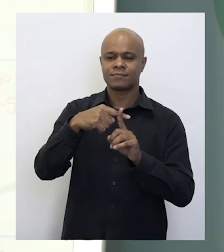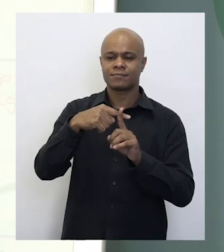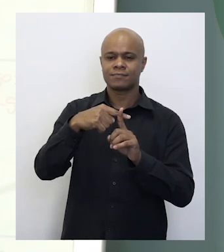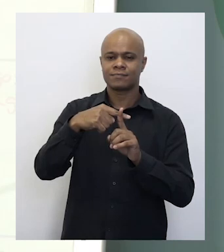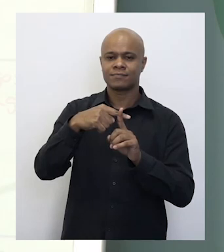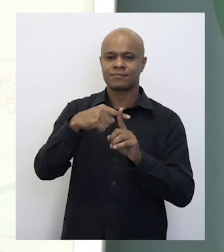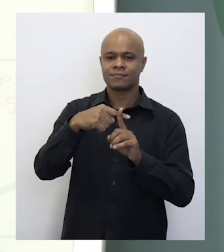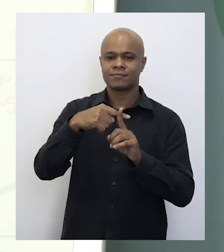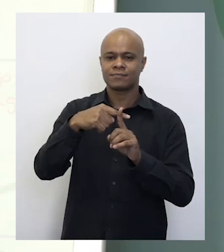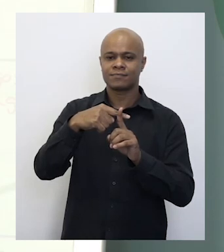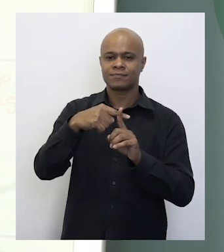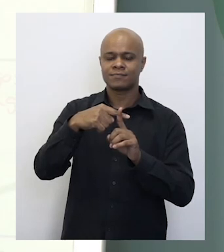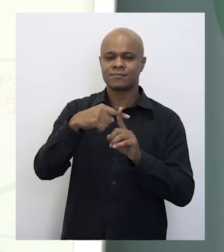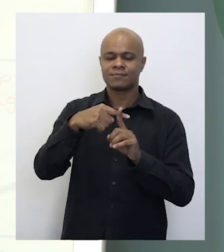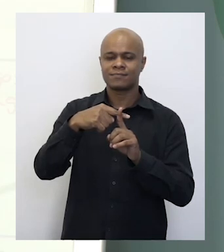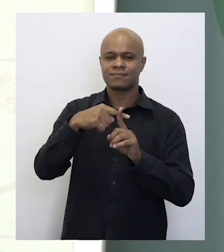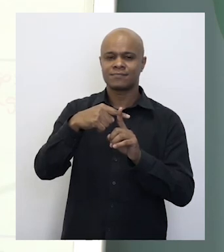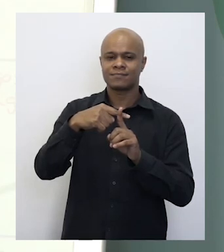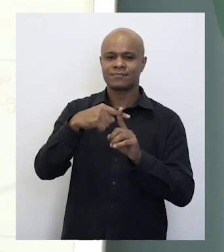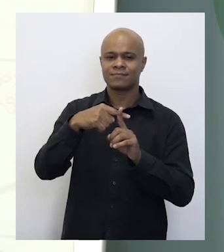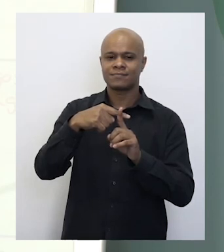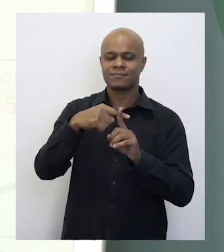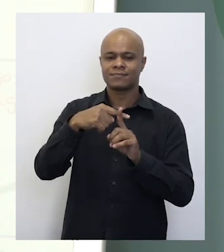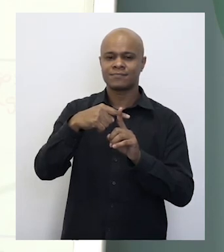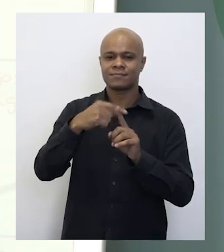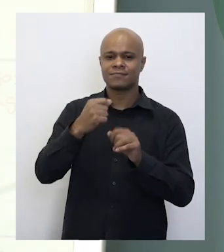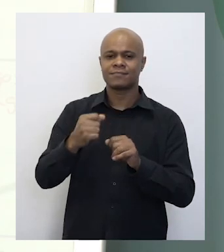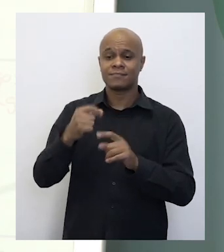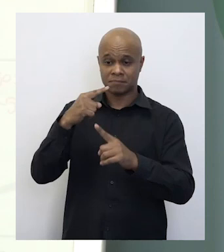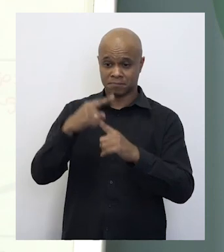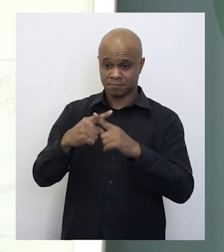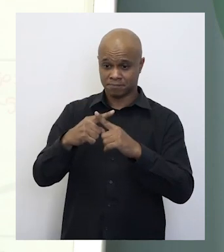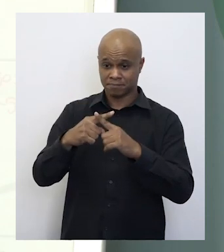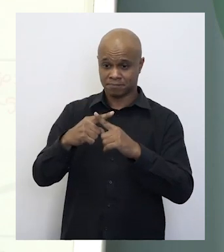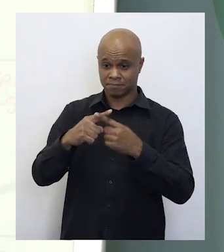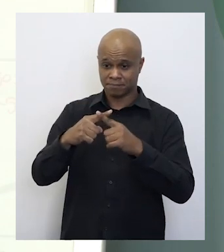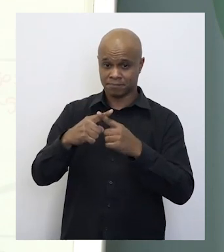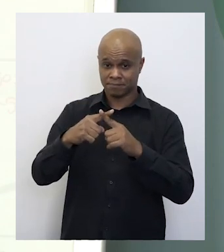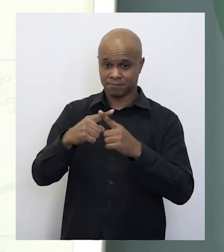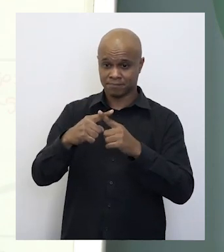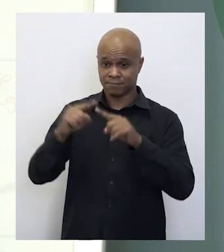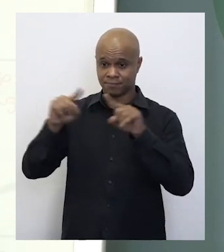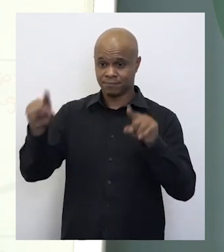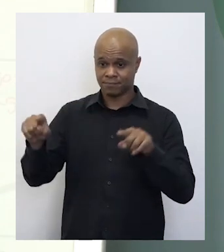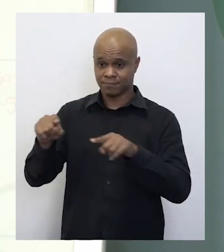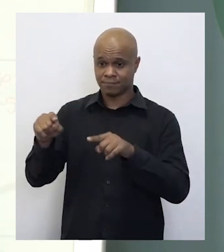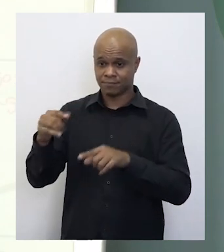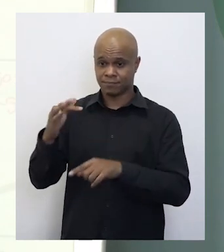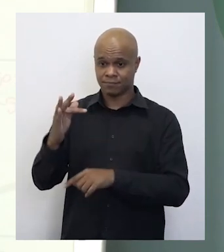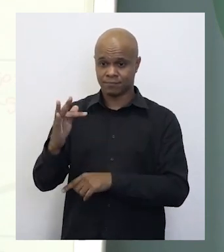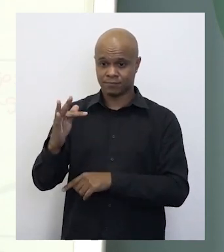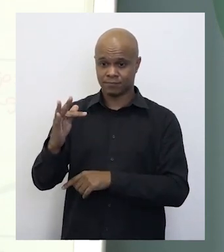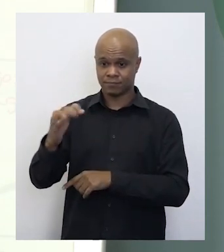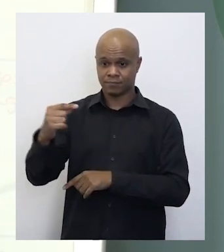o colchete, H+, vai ser a concentração de H+, que multiplica a